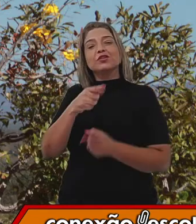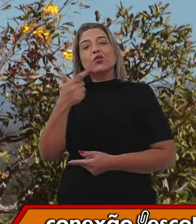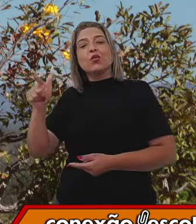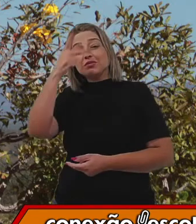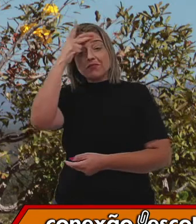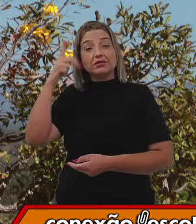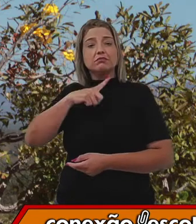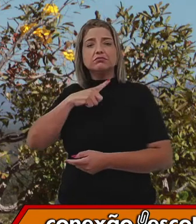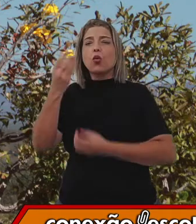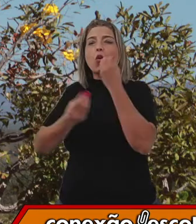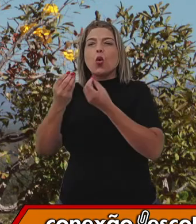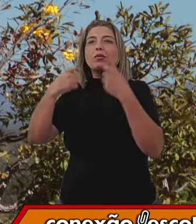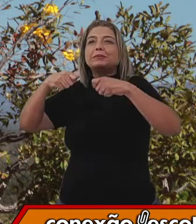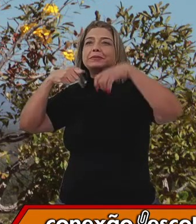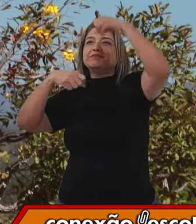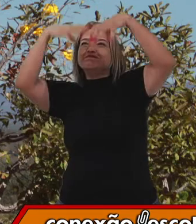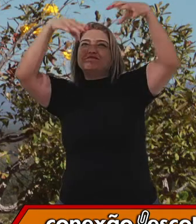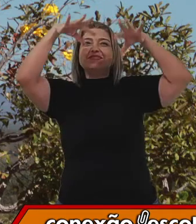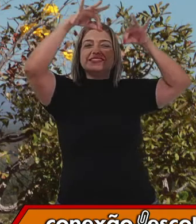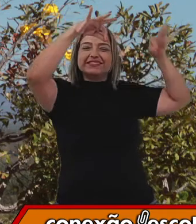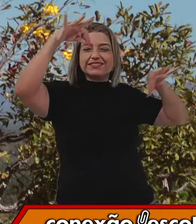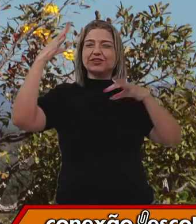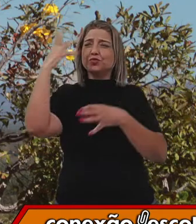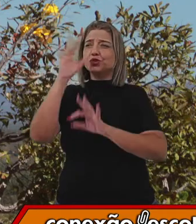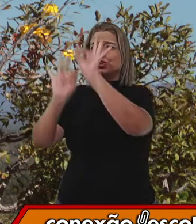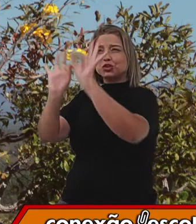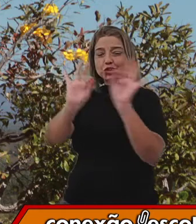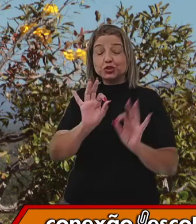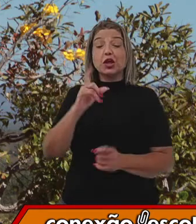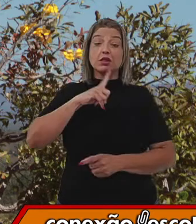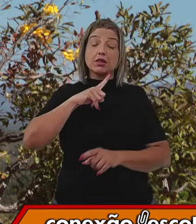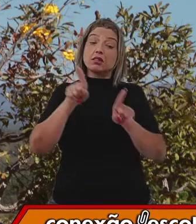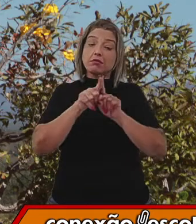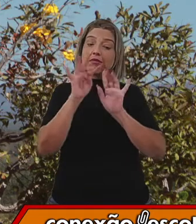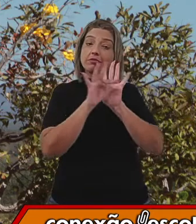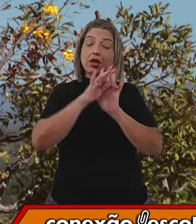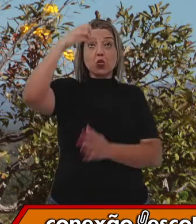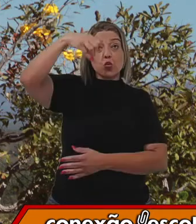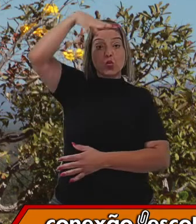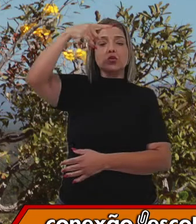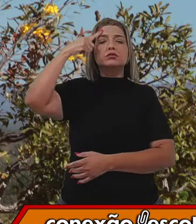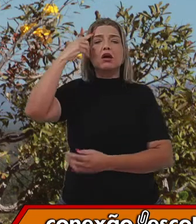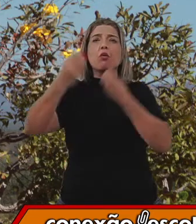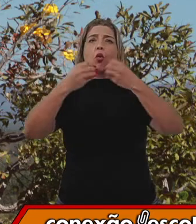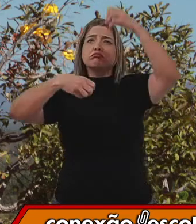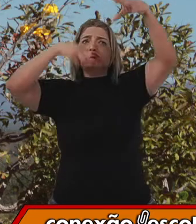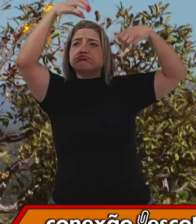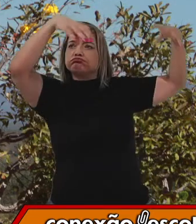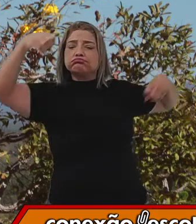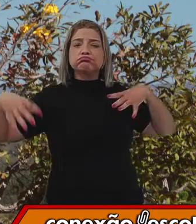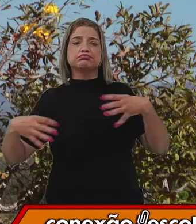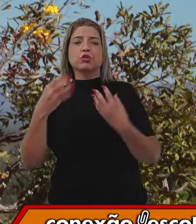adereços usados no palco. O técnico de luz ilumina o palco, enfatizando determinadas ações e diálogos ou